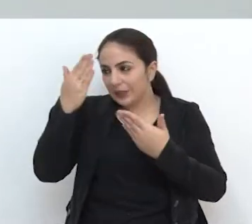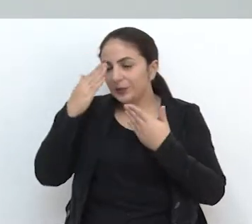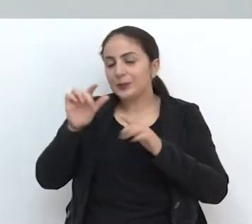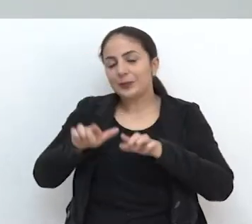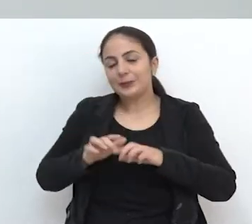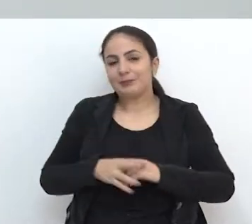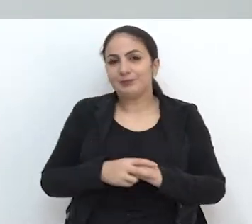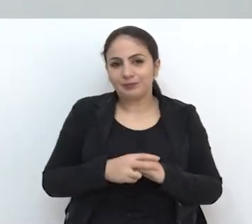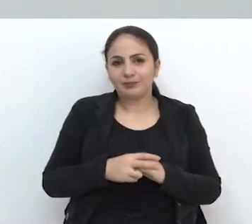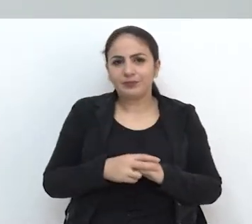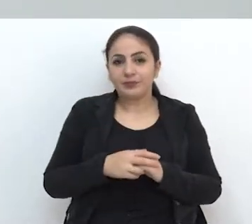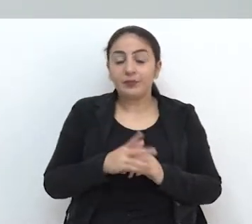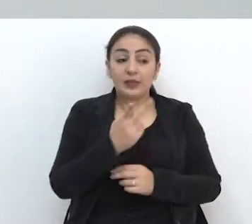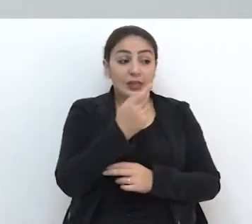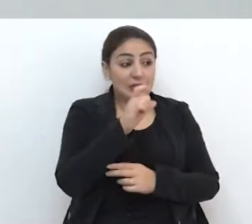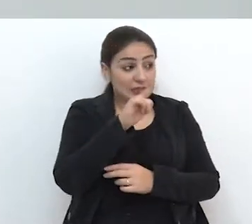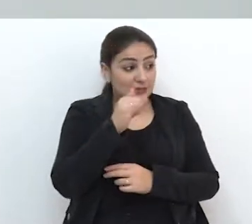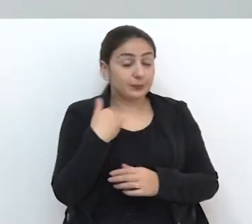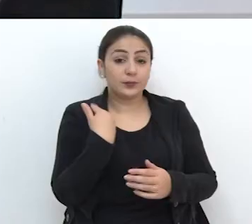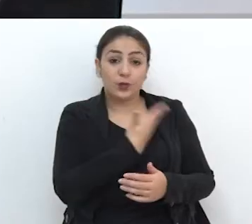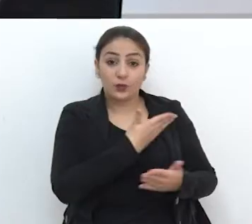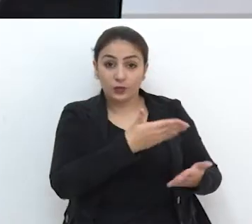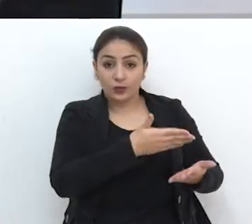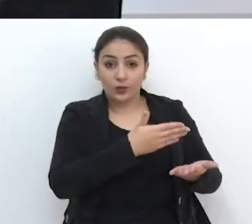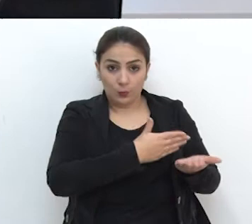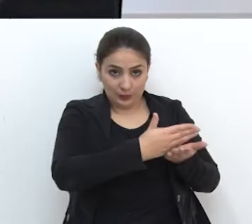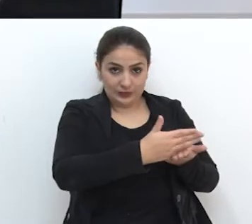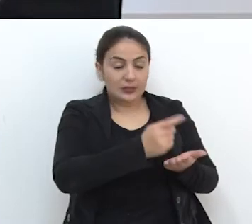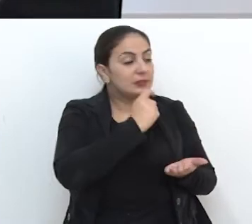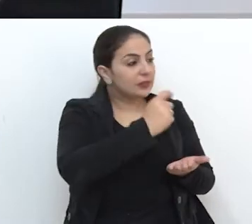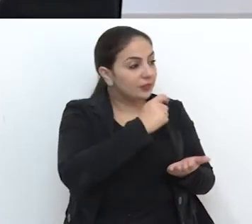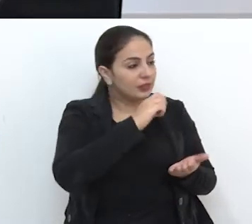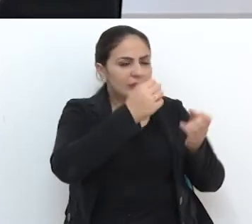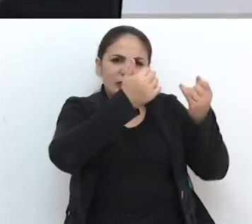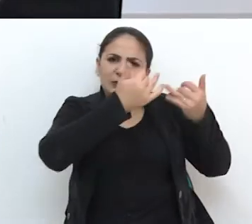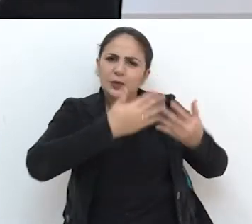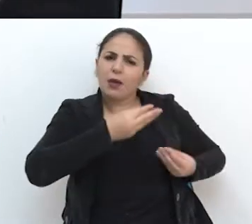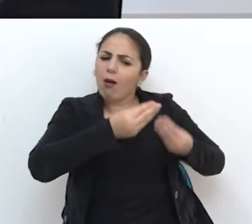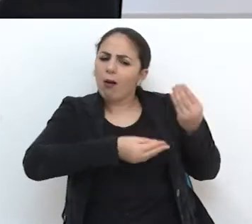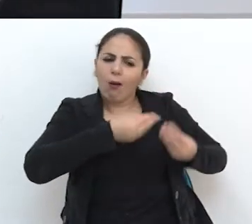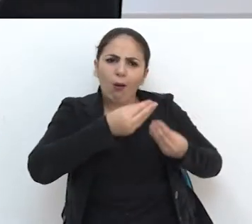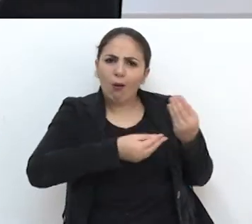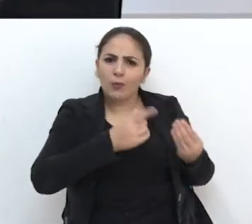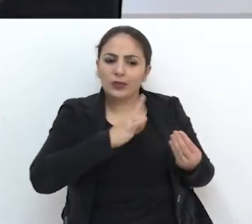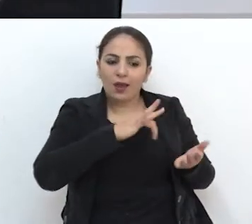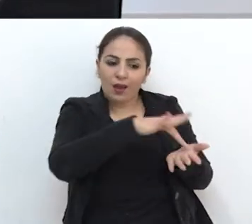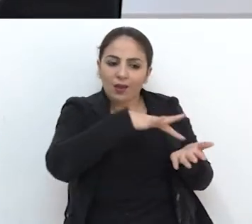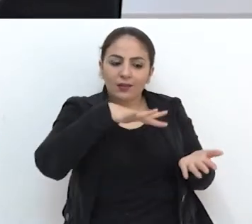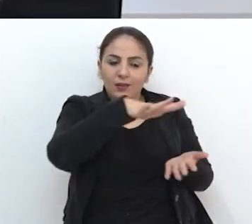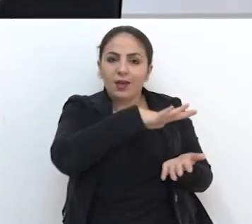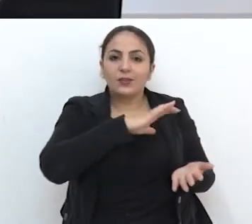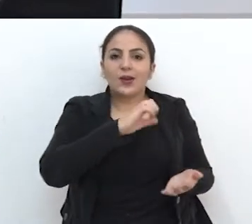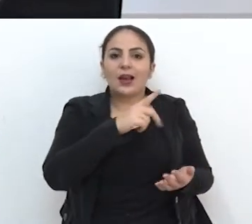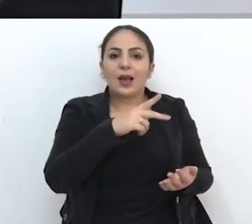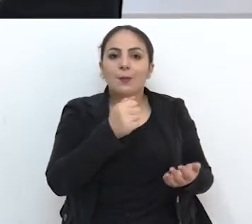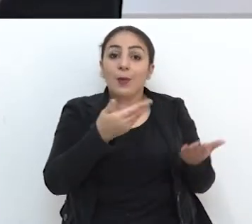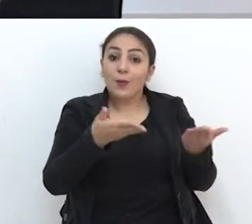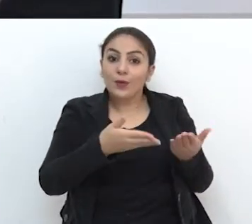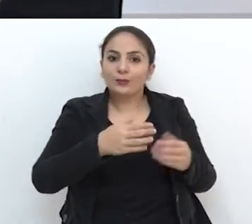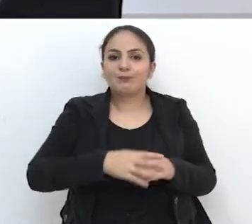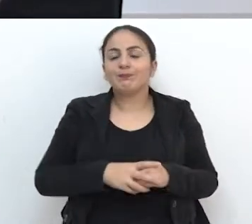Obrigada pelo espaço. Kelly, eu quero iniciar a nossa entrevista, então, explicando para quem tem casa como está a realidade do CAPA